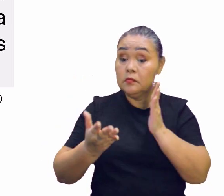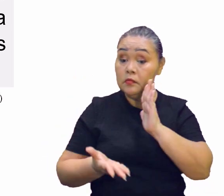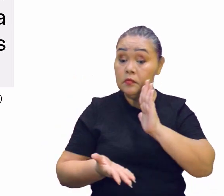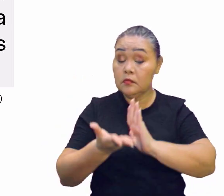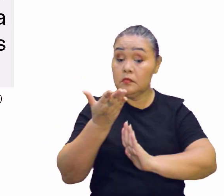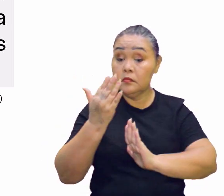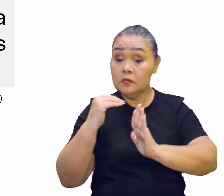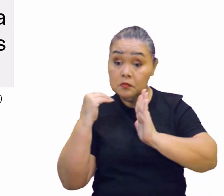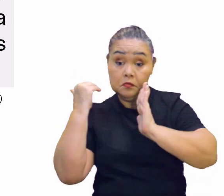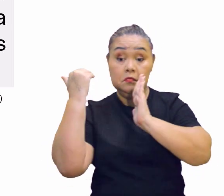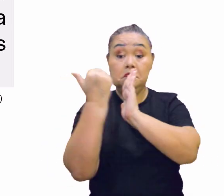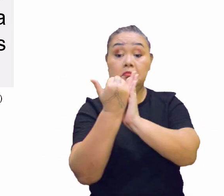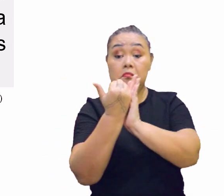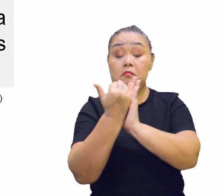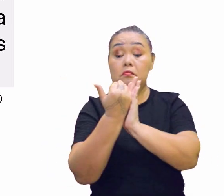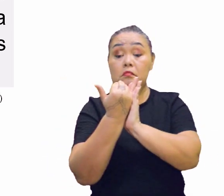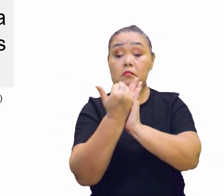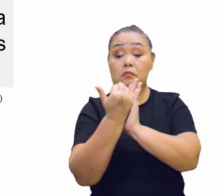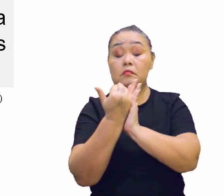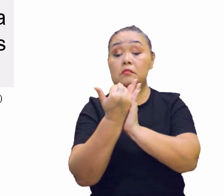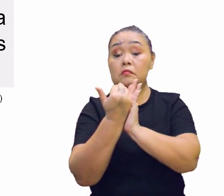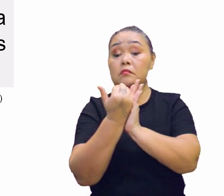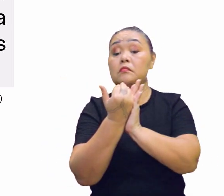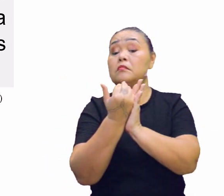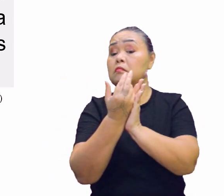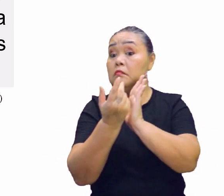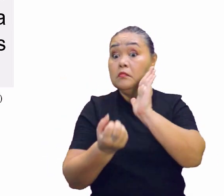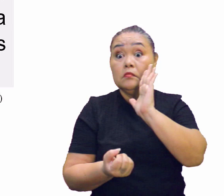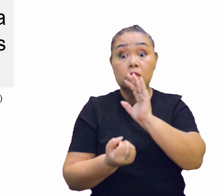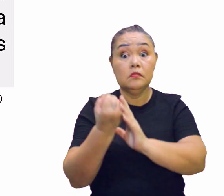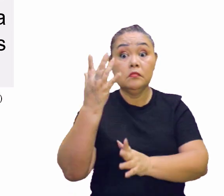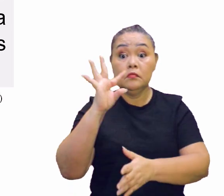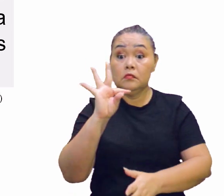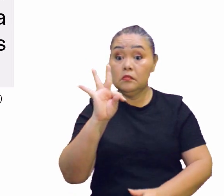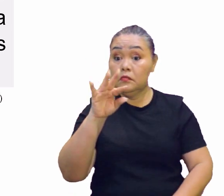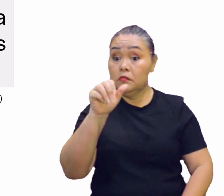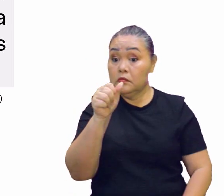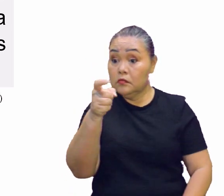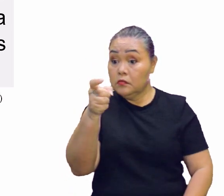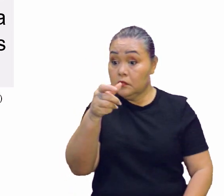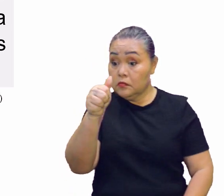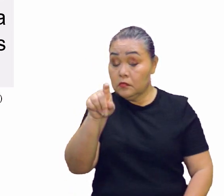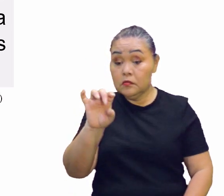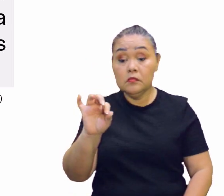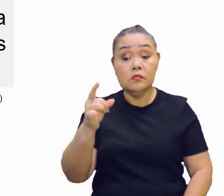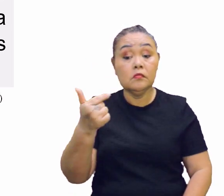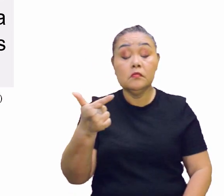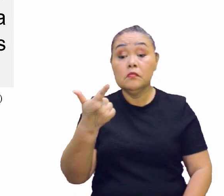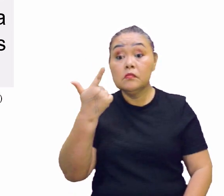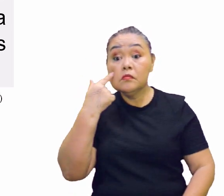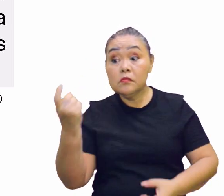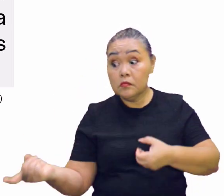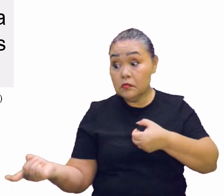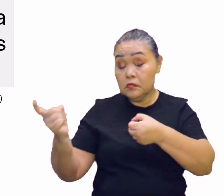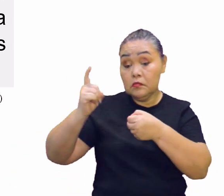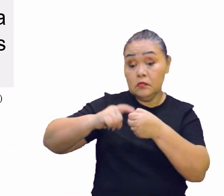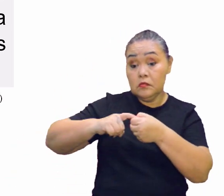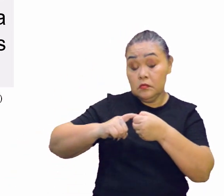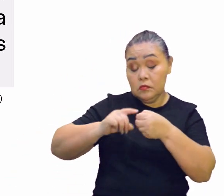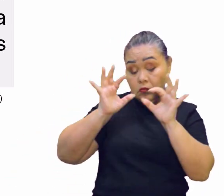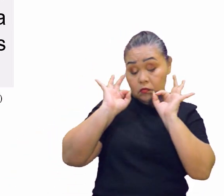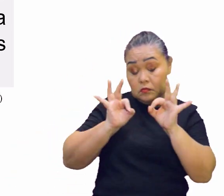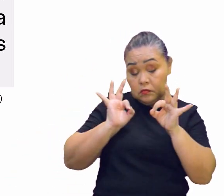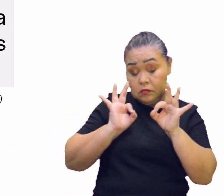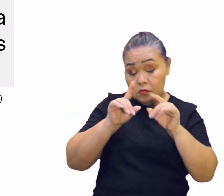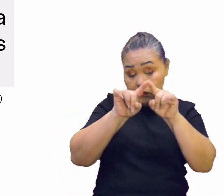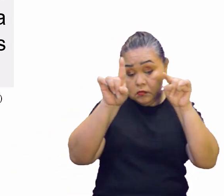altíssima, muitas criações de várias taxas, é isso? Exatamente. E a gente não tem esse retorno de uma forma adequada